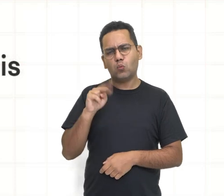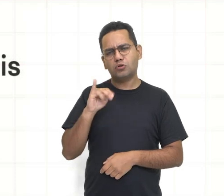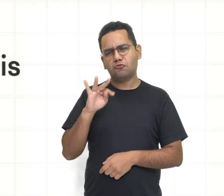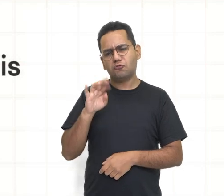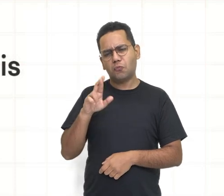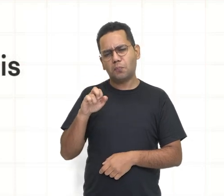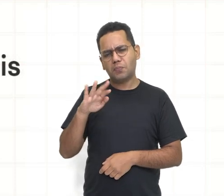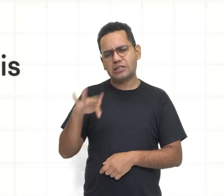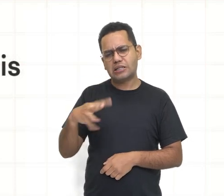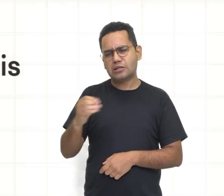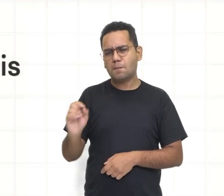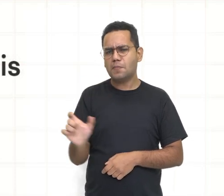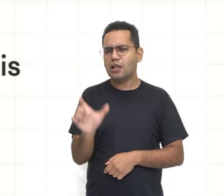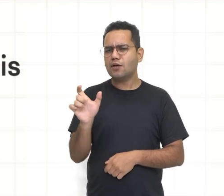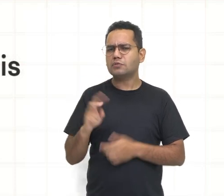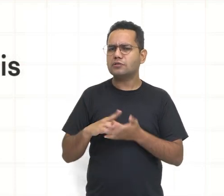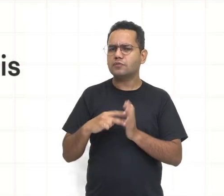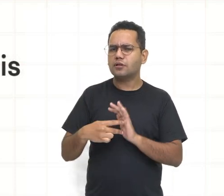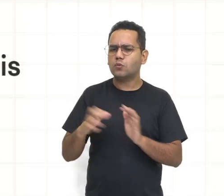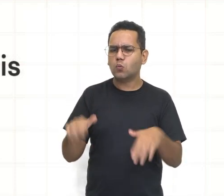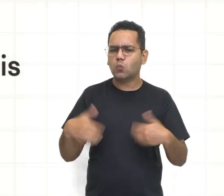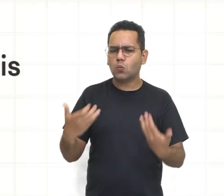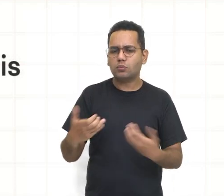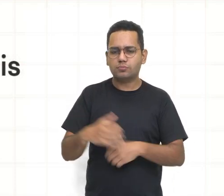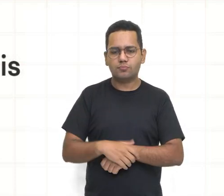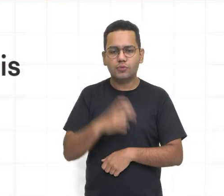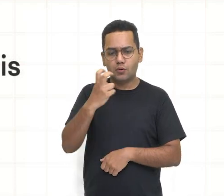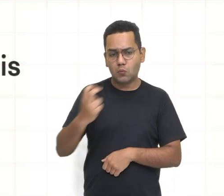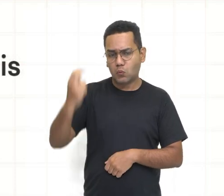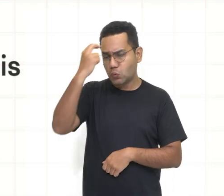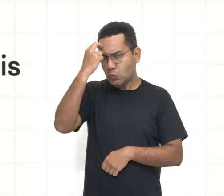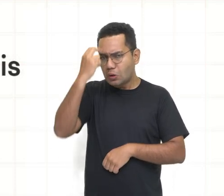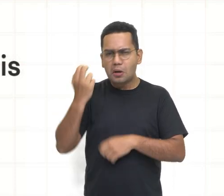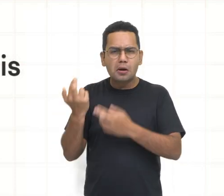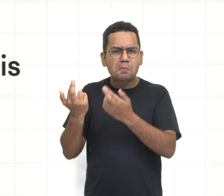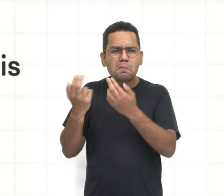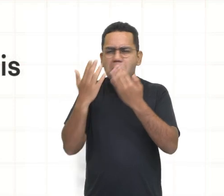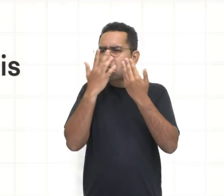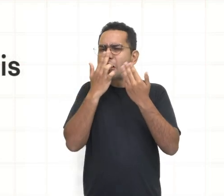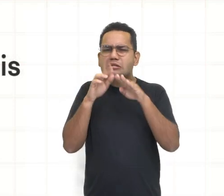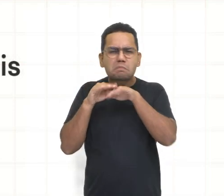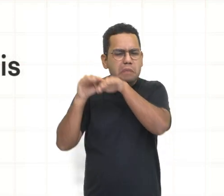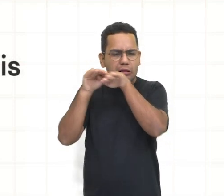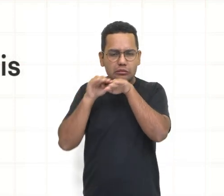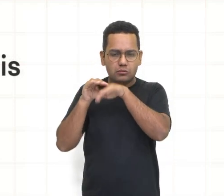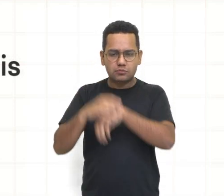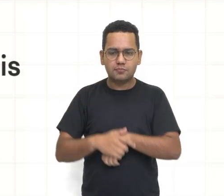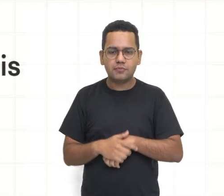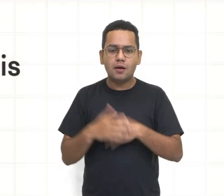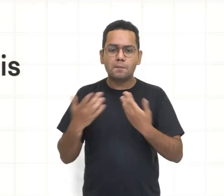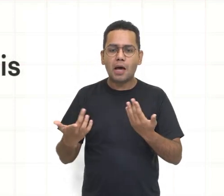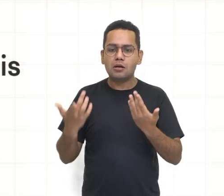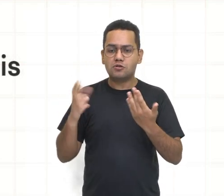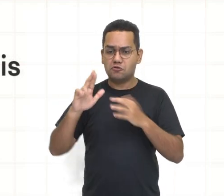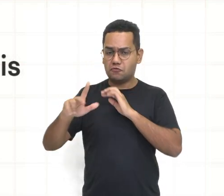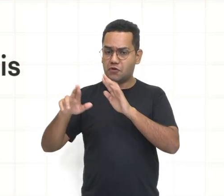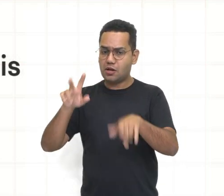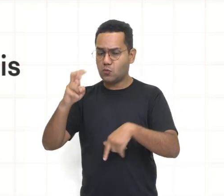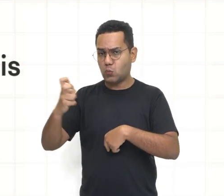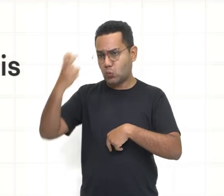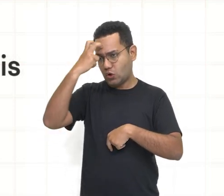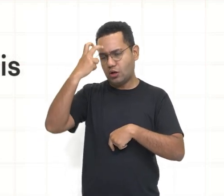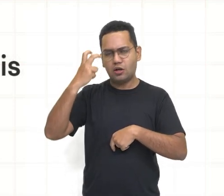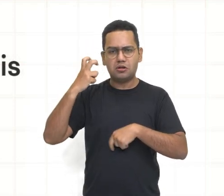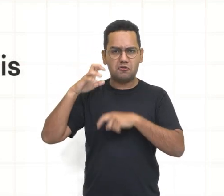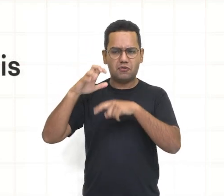seria isso? Uma cultura de consumo homogênea, onde as diferenças culturais elas são minimizadas.